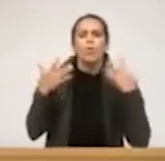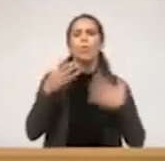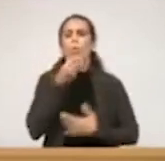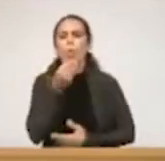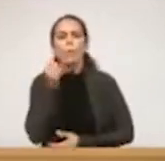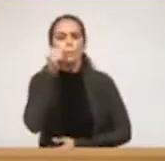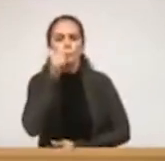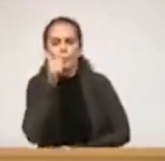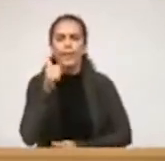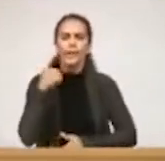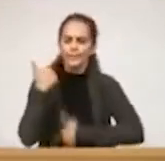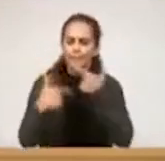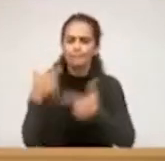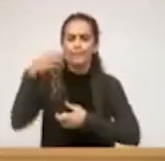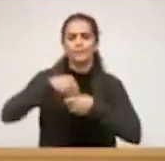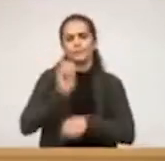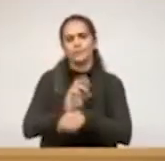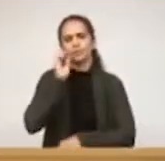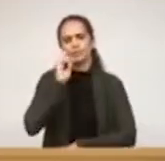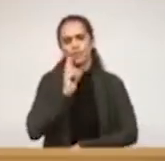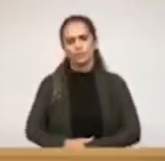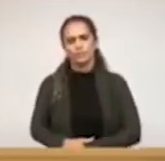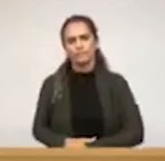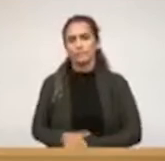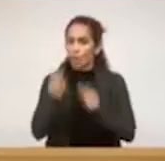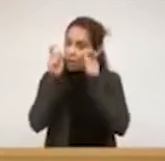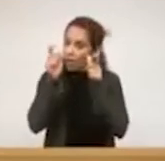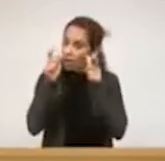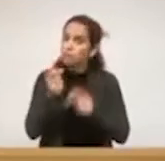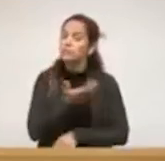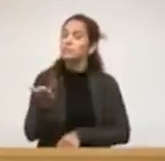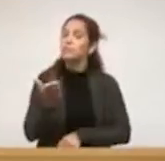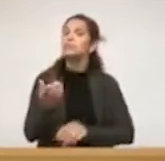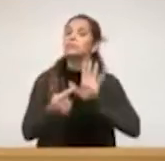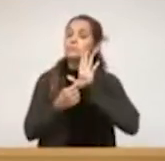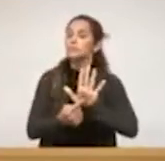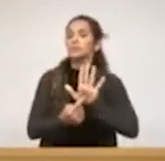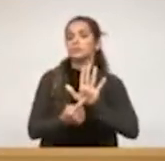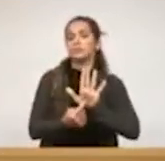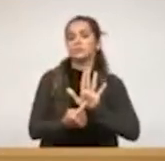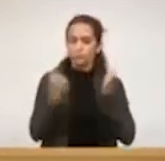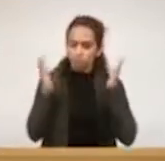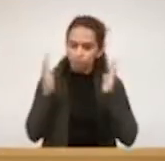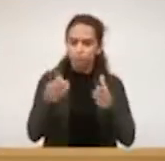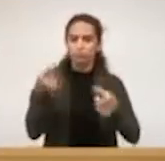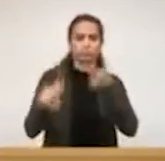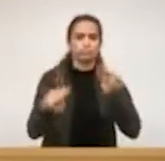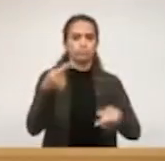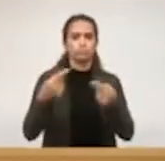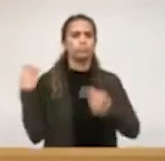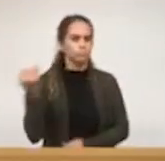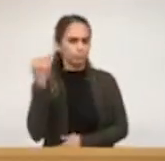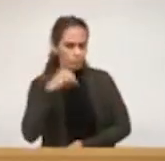homens e mulheres que produzem nesse estado e Aqui faça um alerta e aponto para essa discussão tão